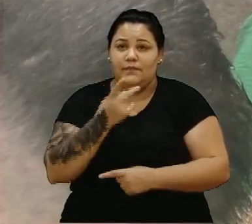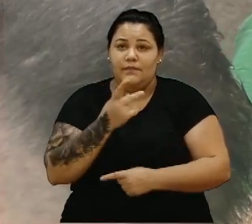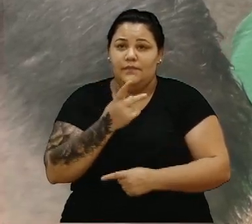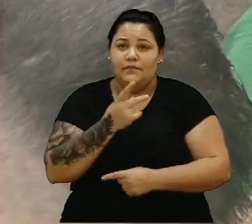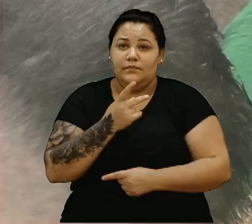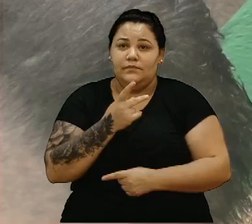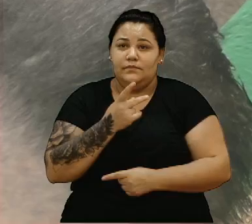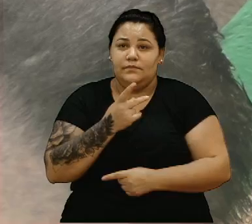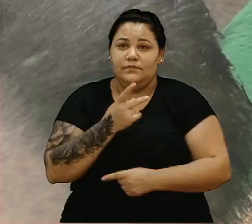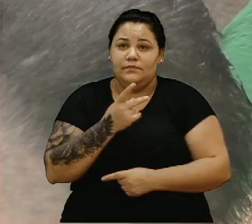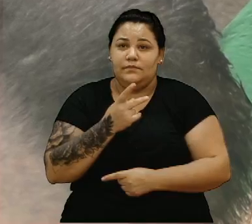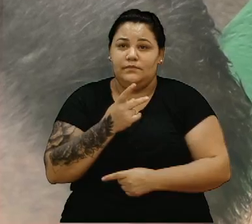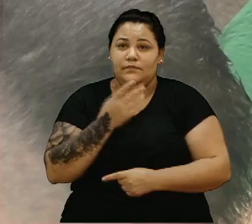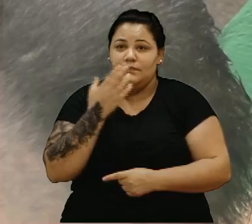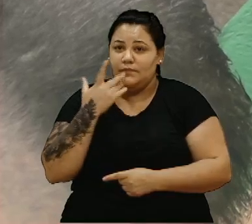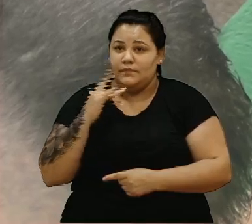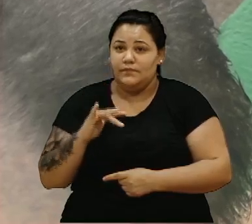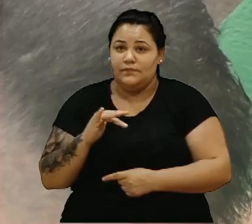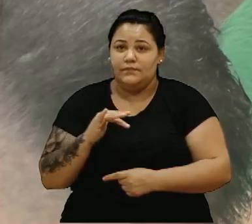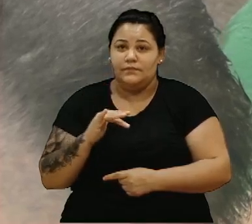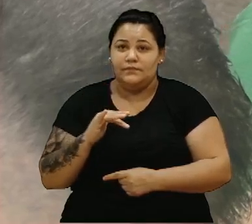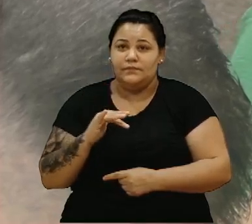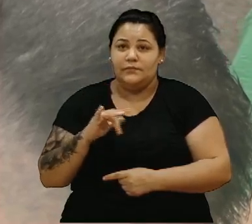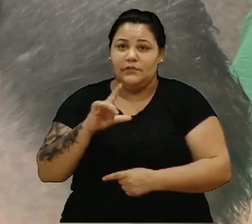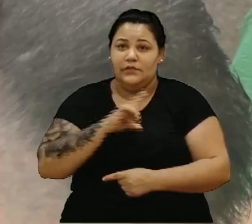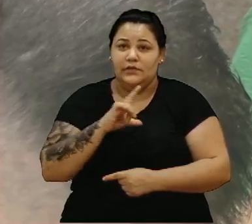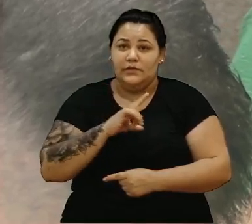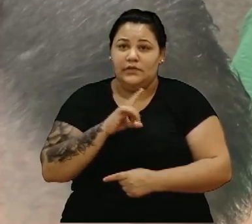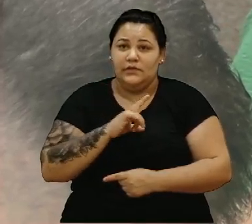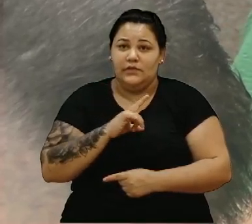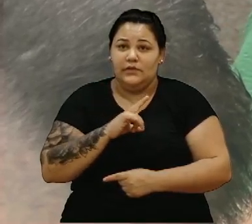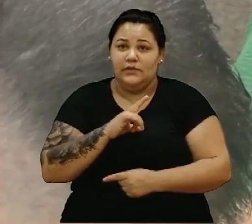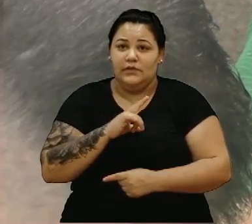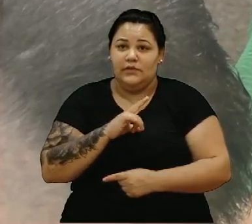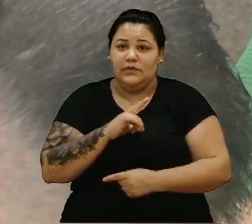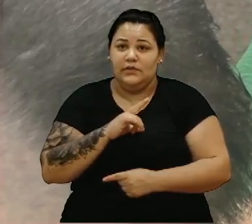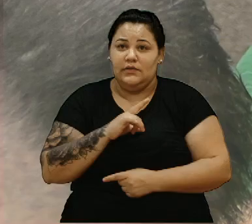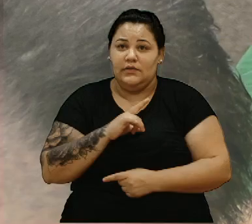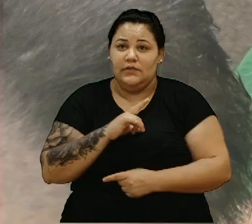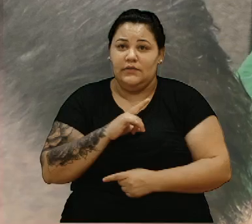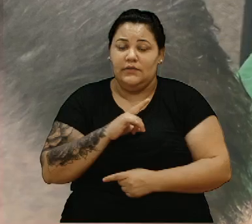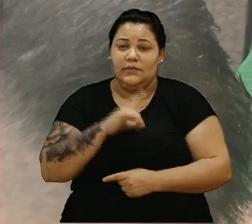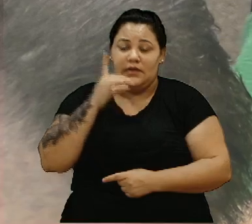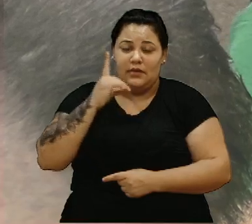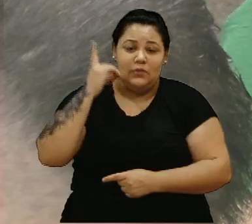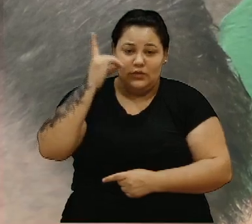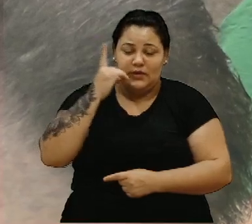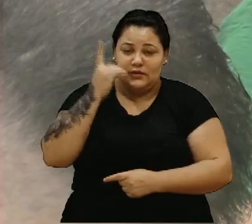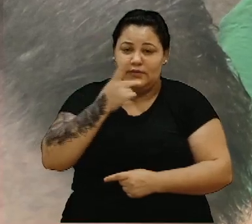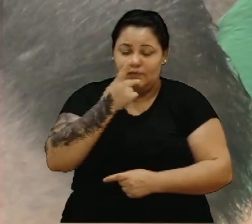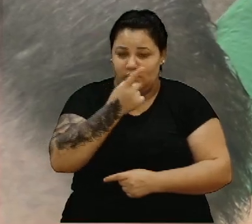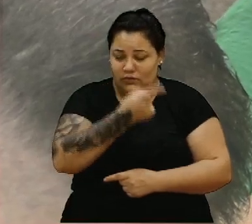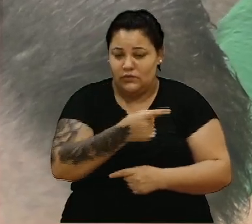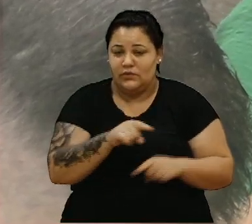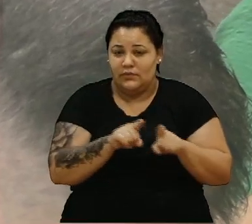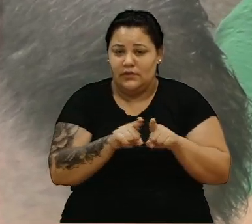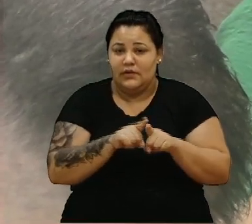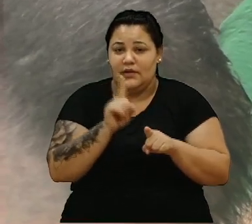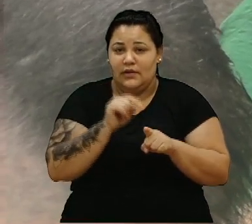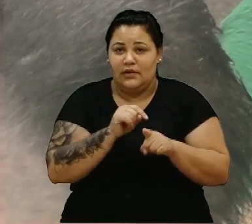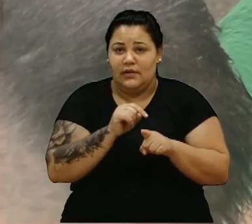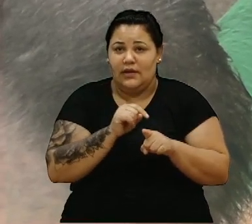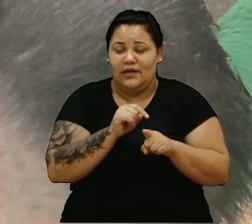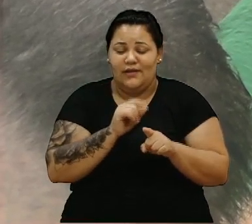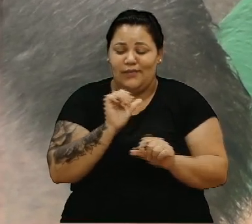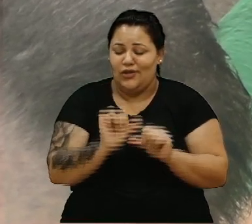criança em casa e tudo mais. Teve uma deputada aí que publicizou isso, né? E é realmente uma inversão de